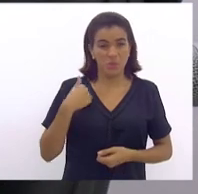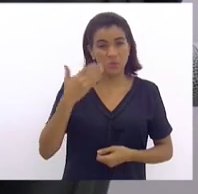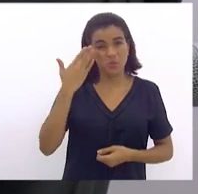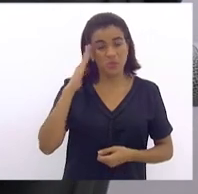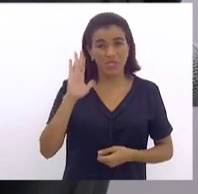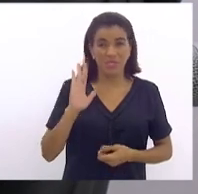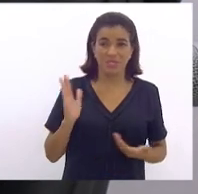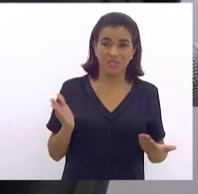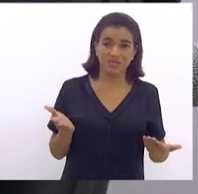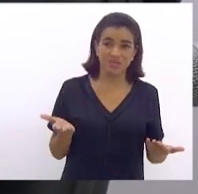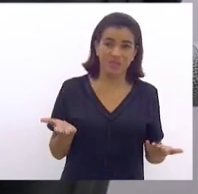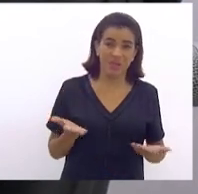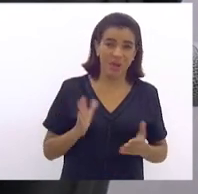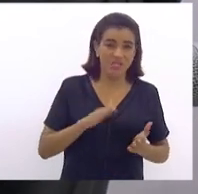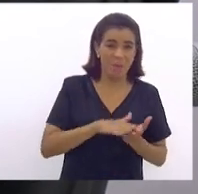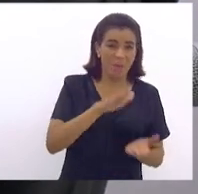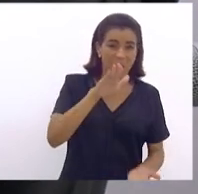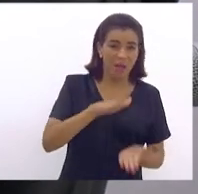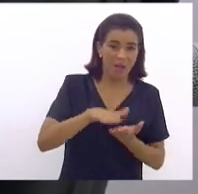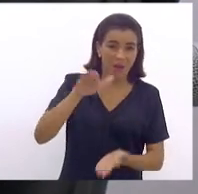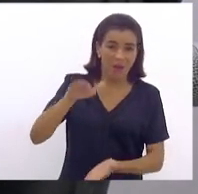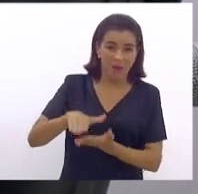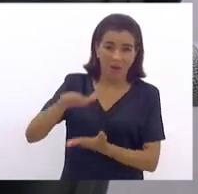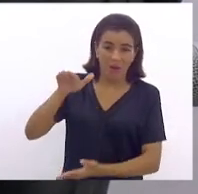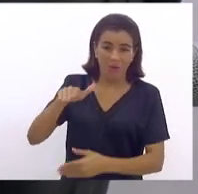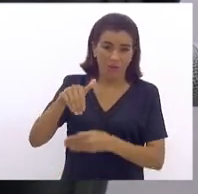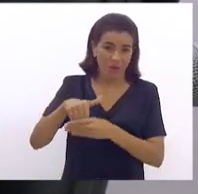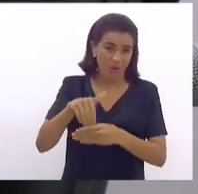faz os blocos, pelo menos, e deixa